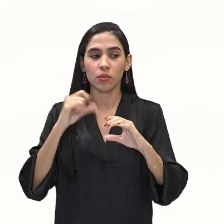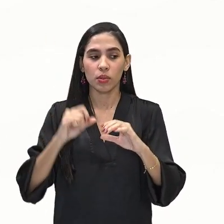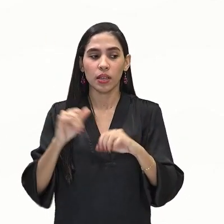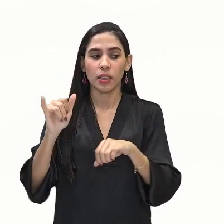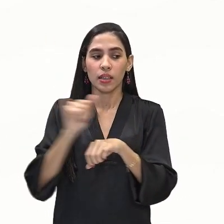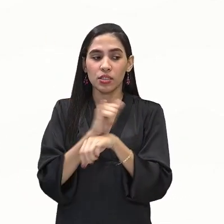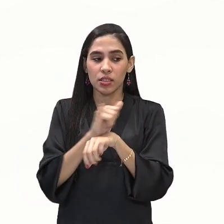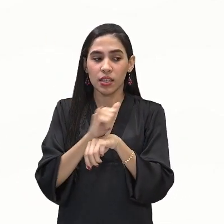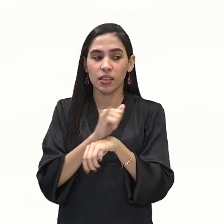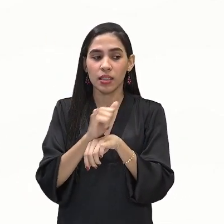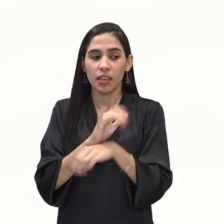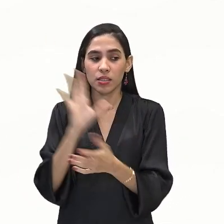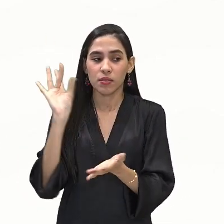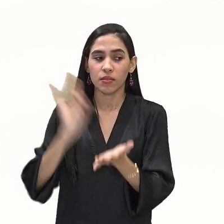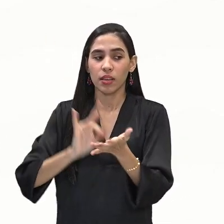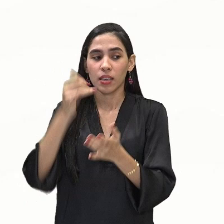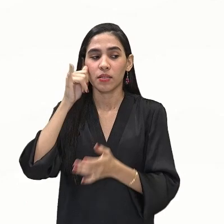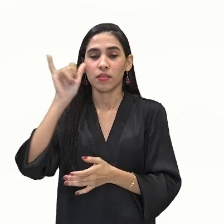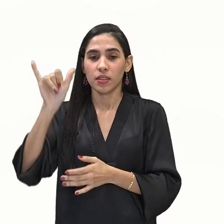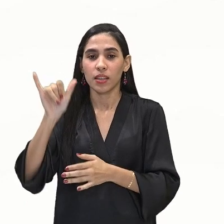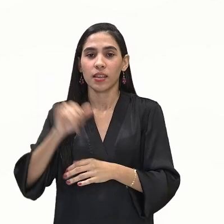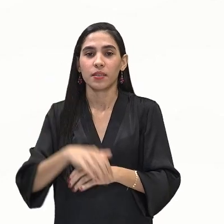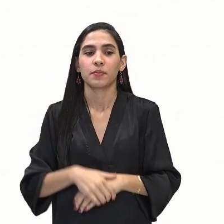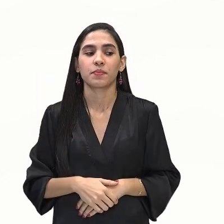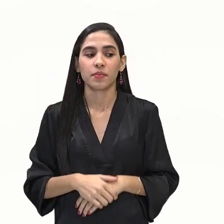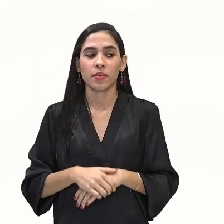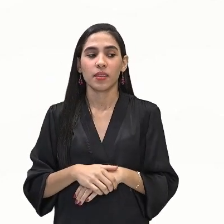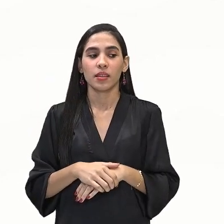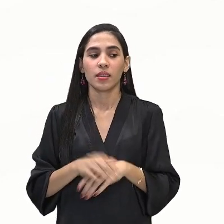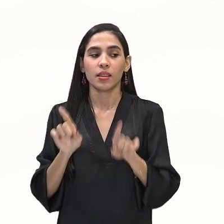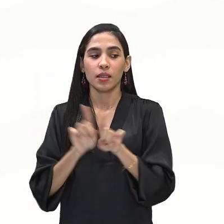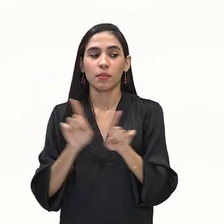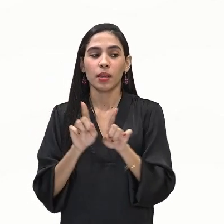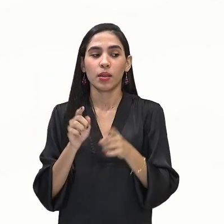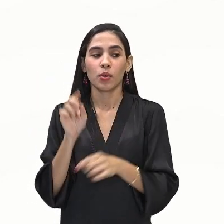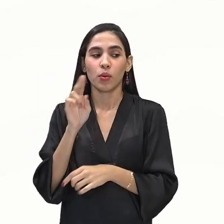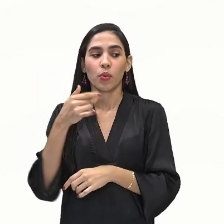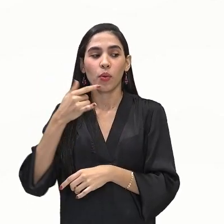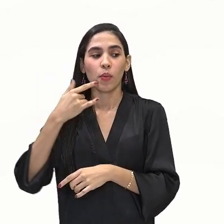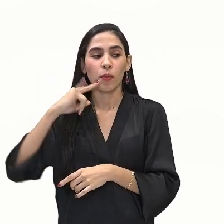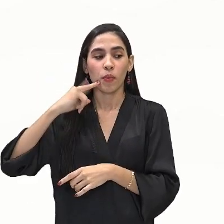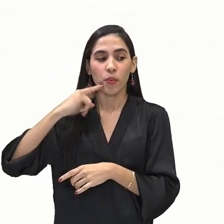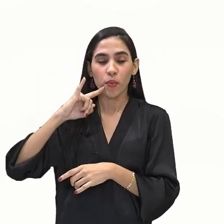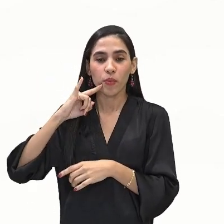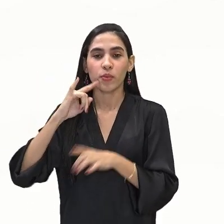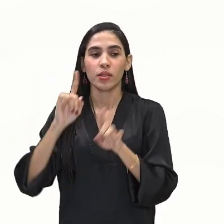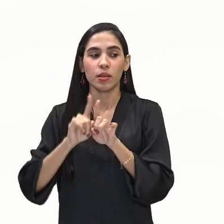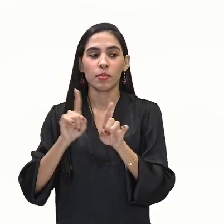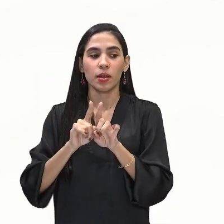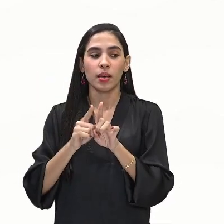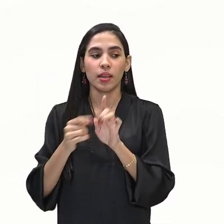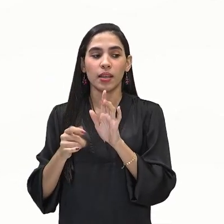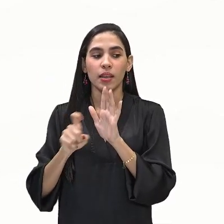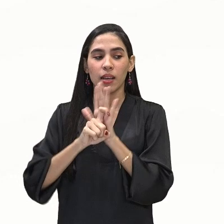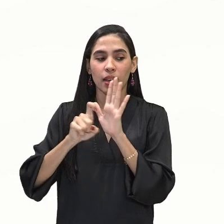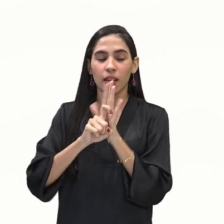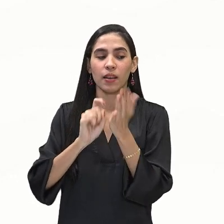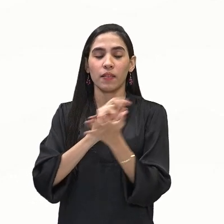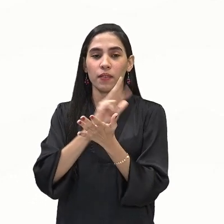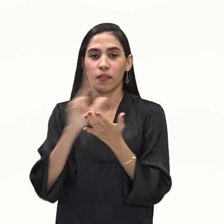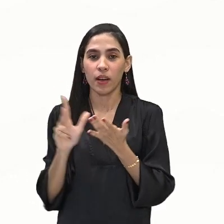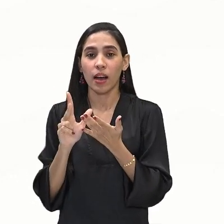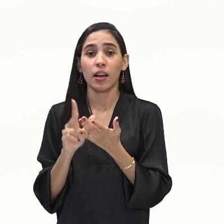álcool e do ópio, né? Essa fuga da realidade vai se dar por conta de que